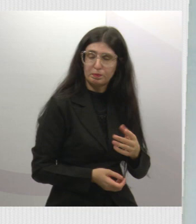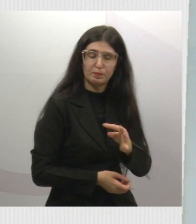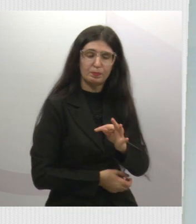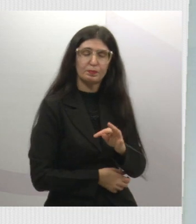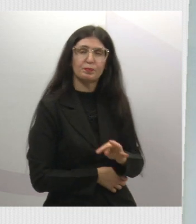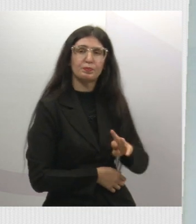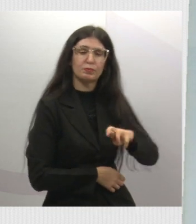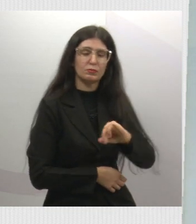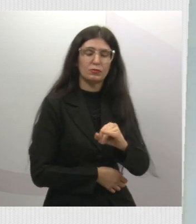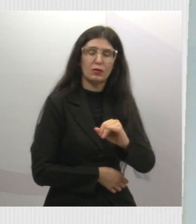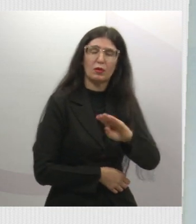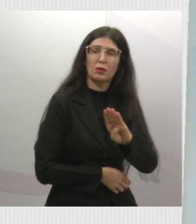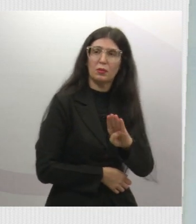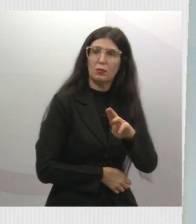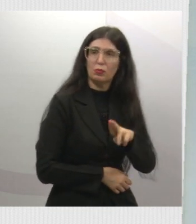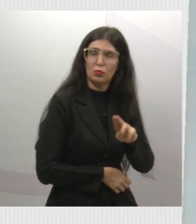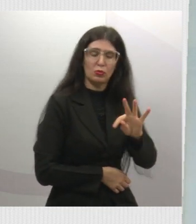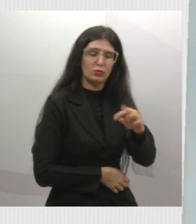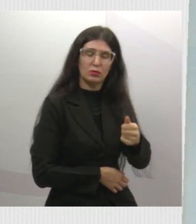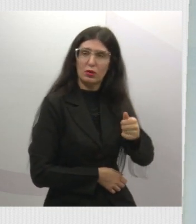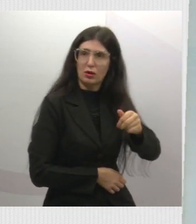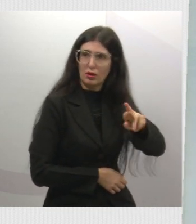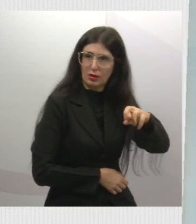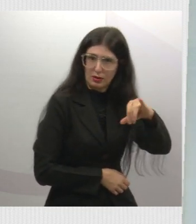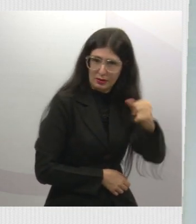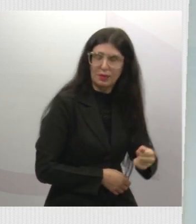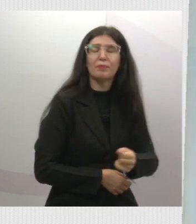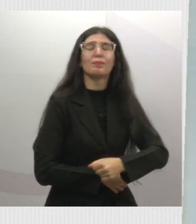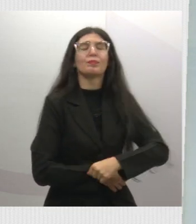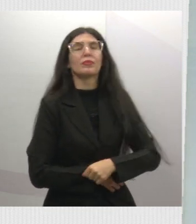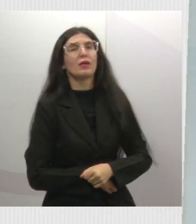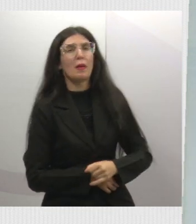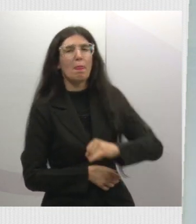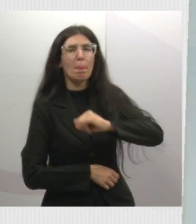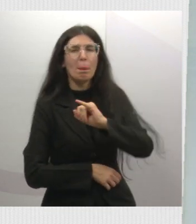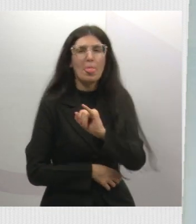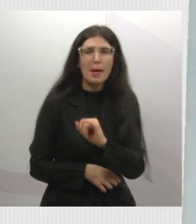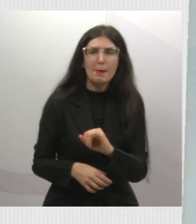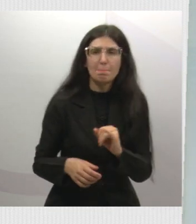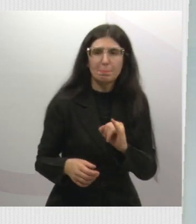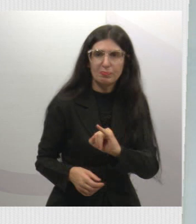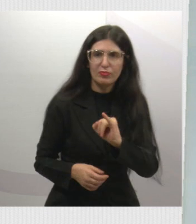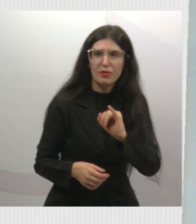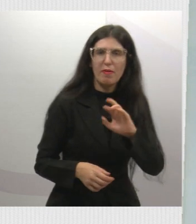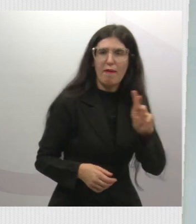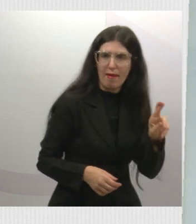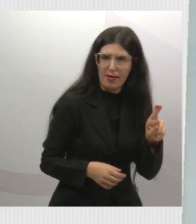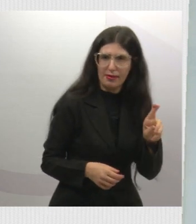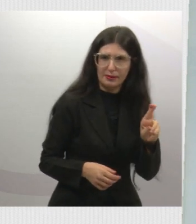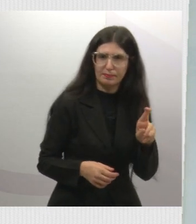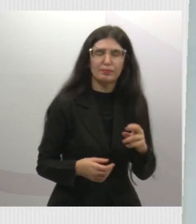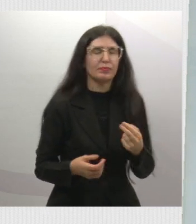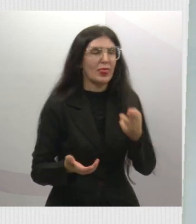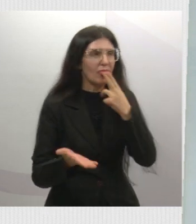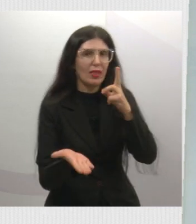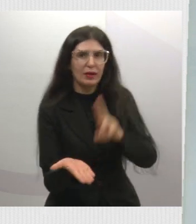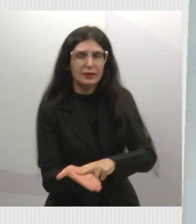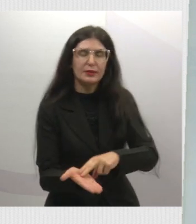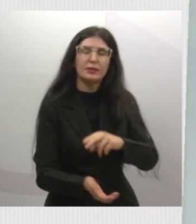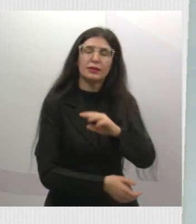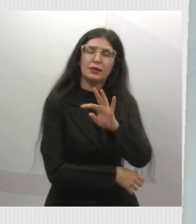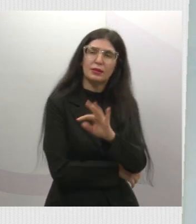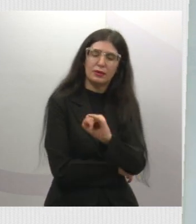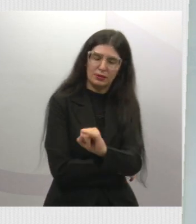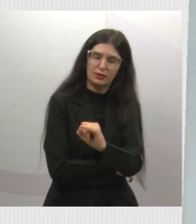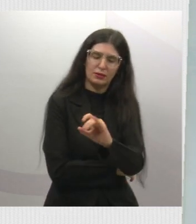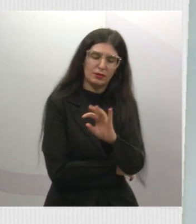Essa receita tributária, ela é composta por imposto de renda, IPTU, ITBI, ISS, alguns